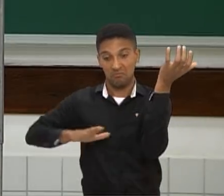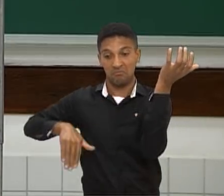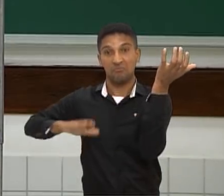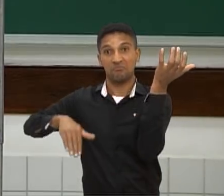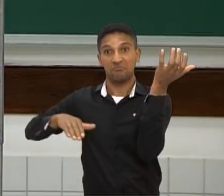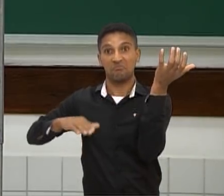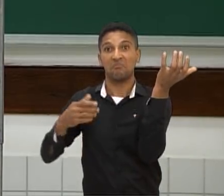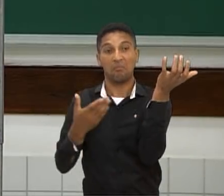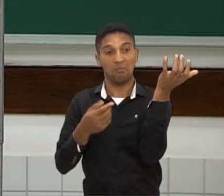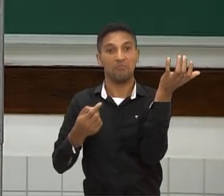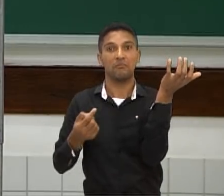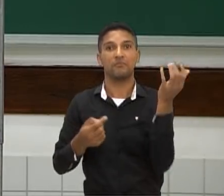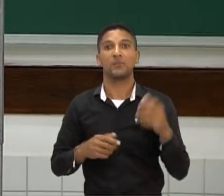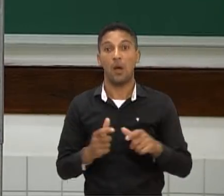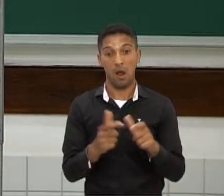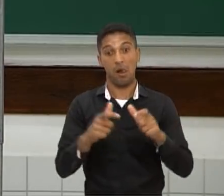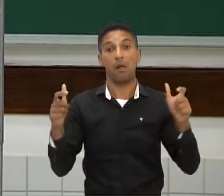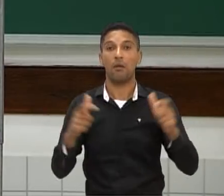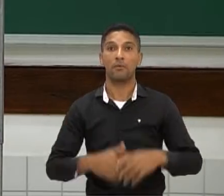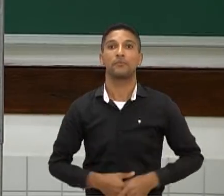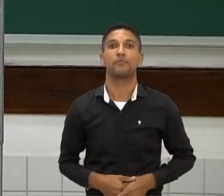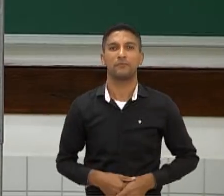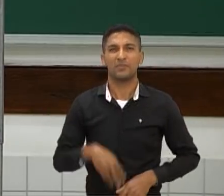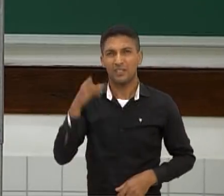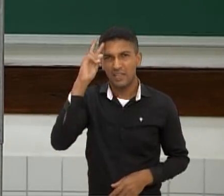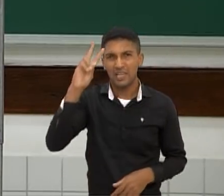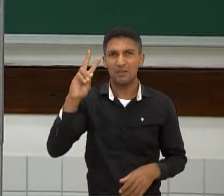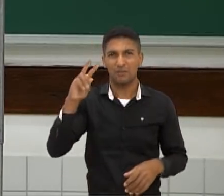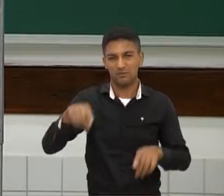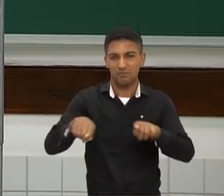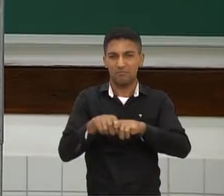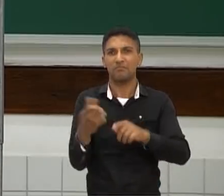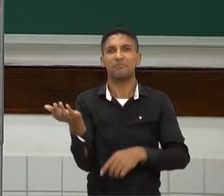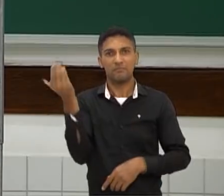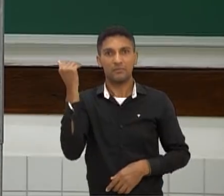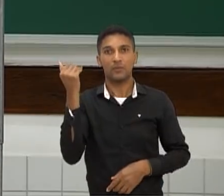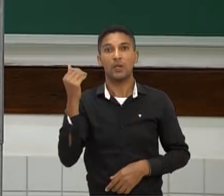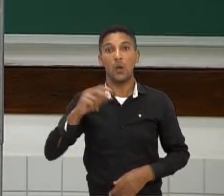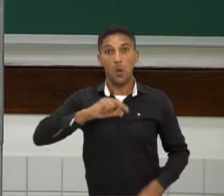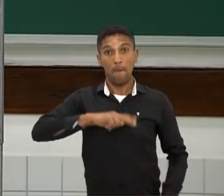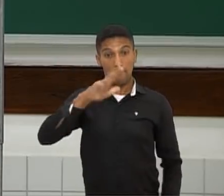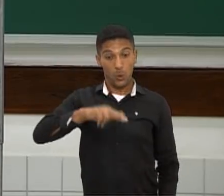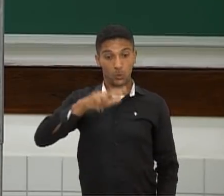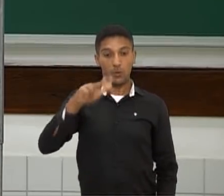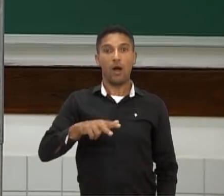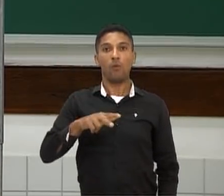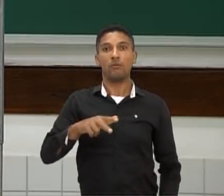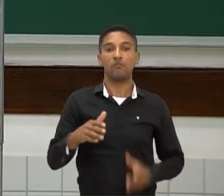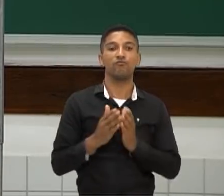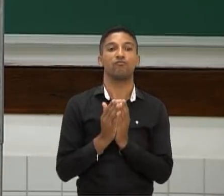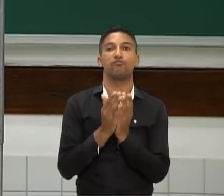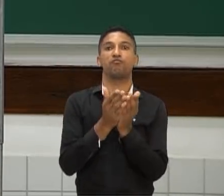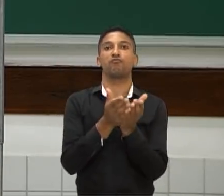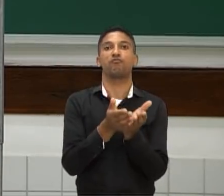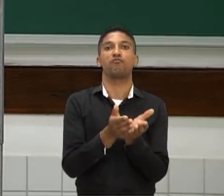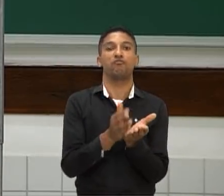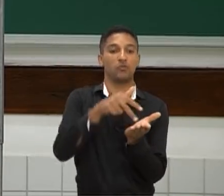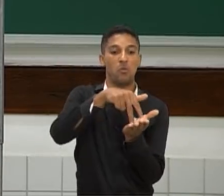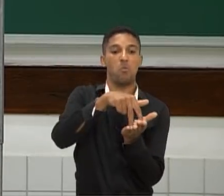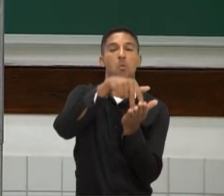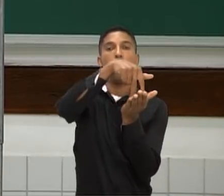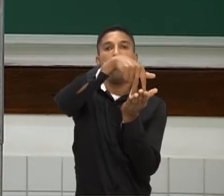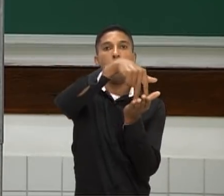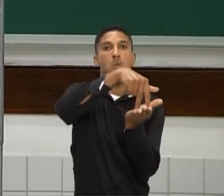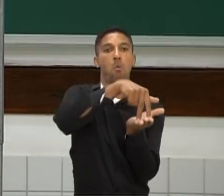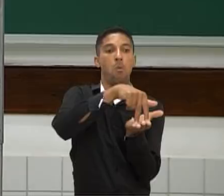também que os portugueses eles chegaram pelo litoral, certo? Então ali já